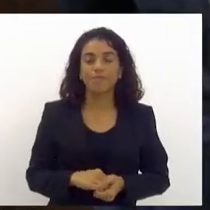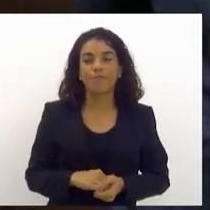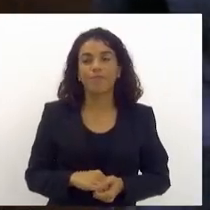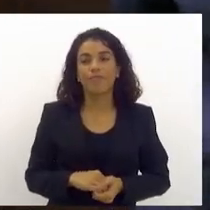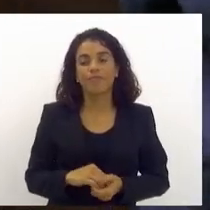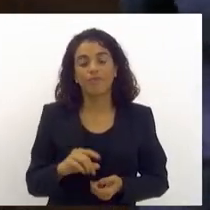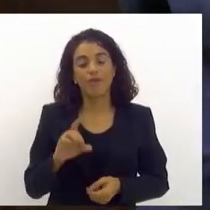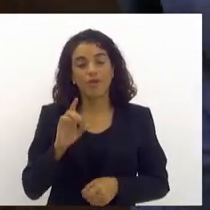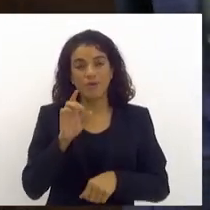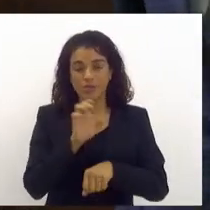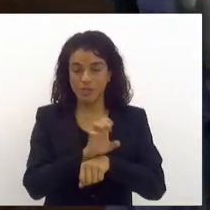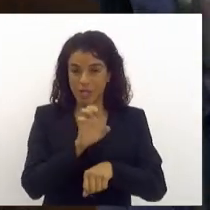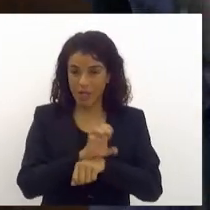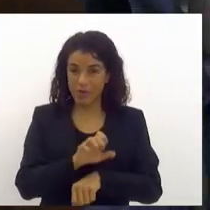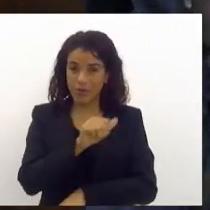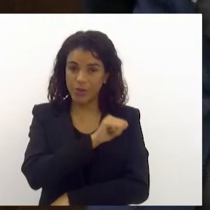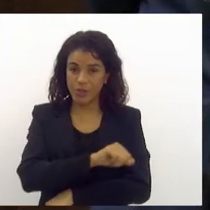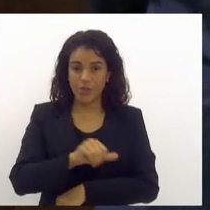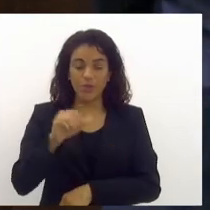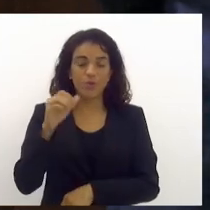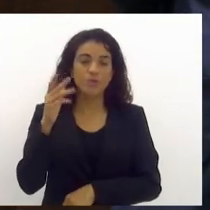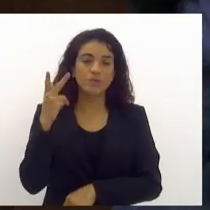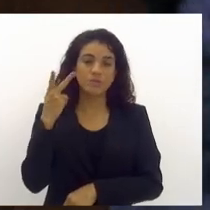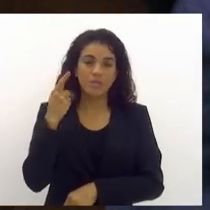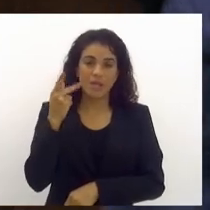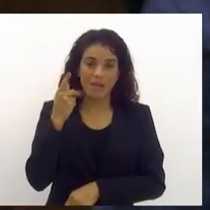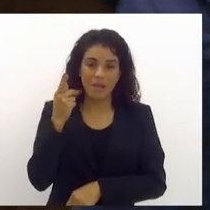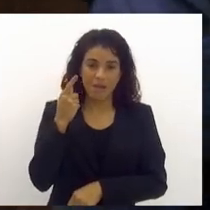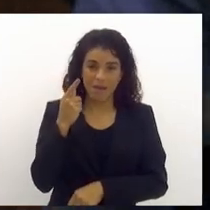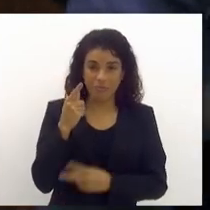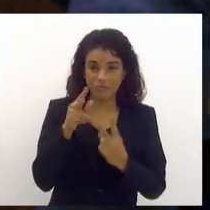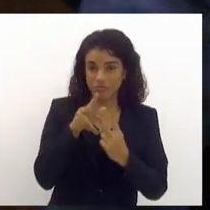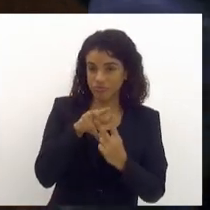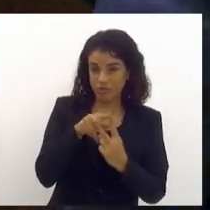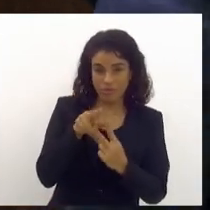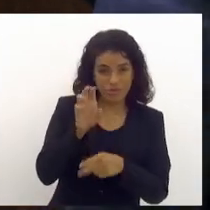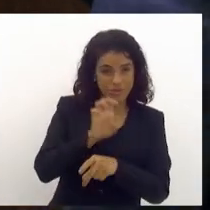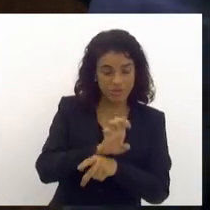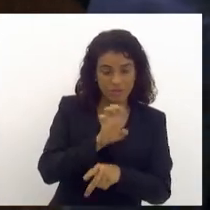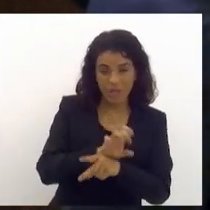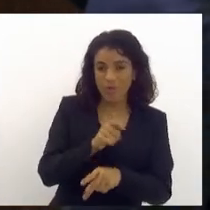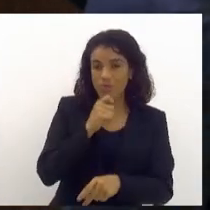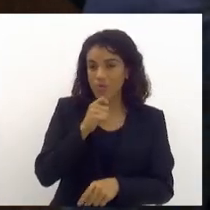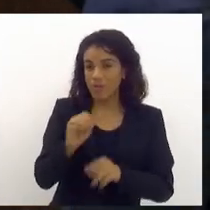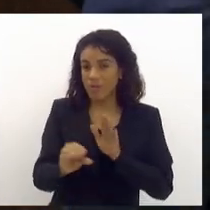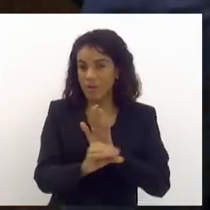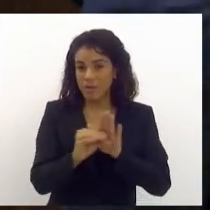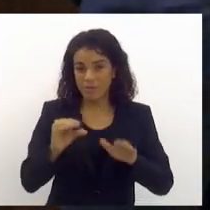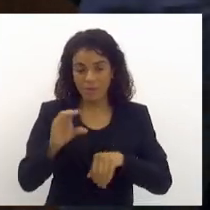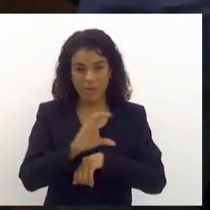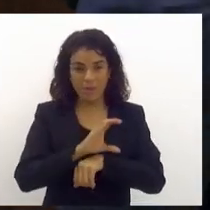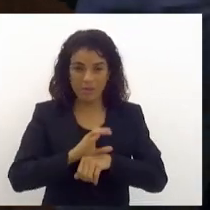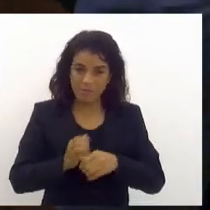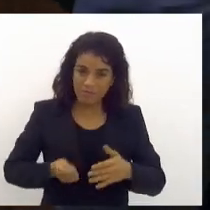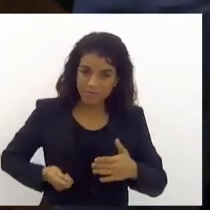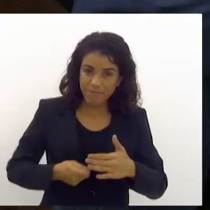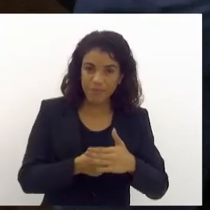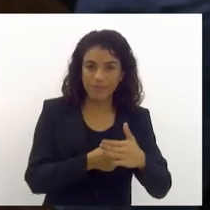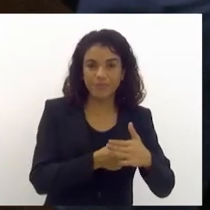o Estado do Rio, o Ceará, que não tinha, né, a emenda